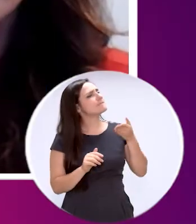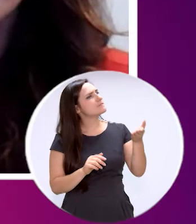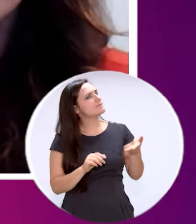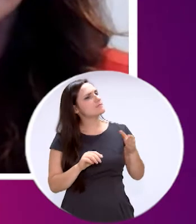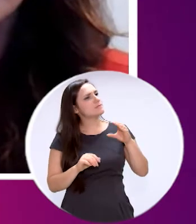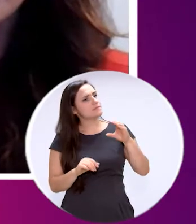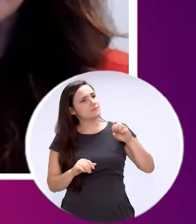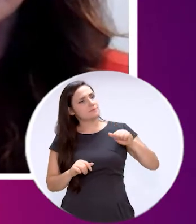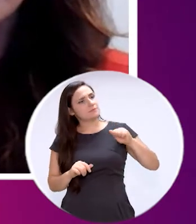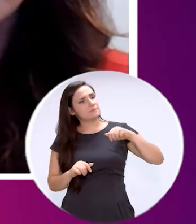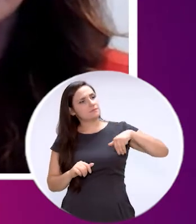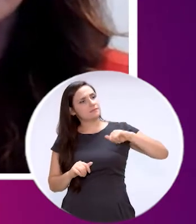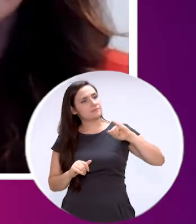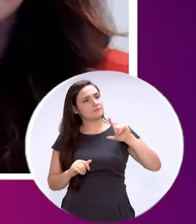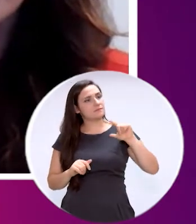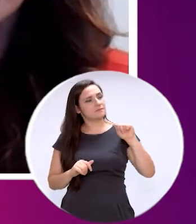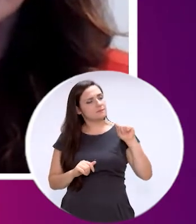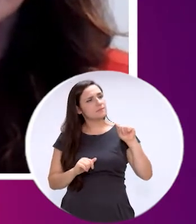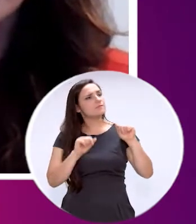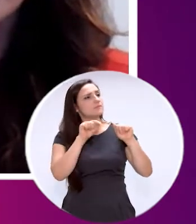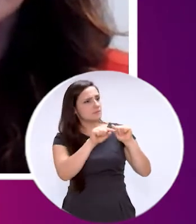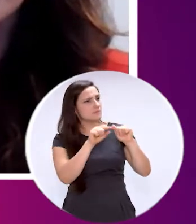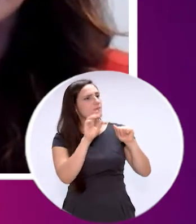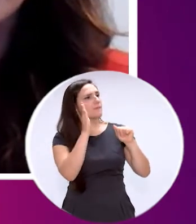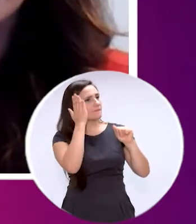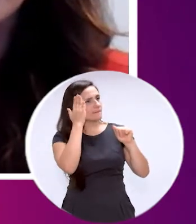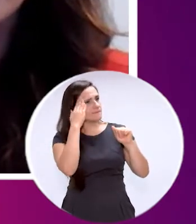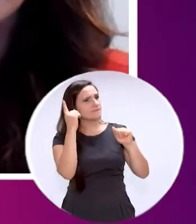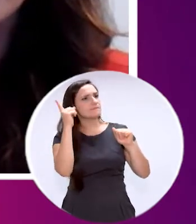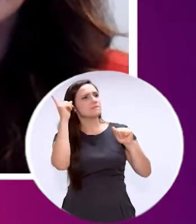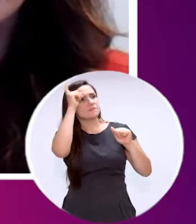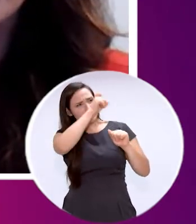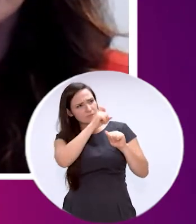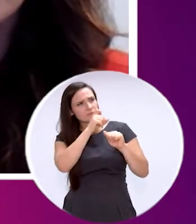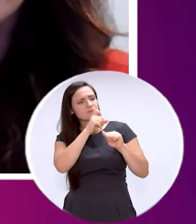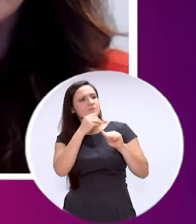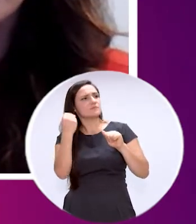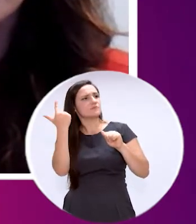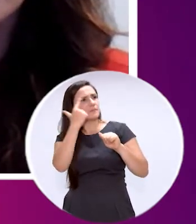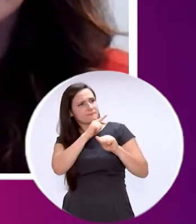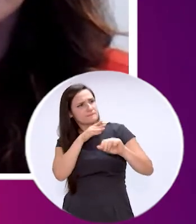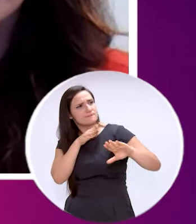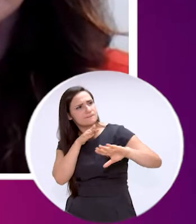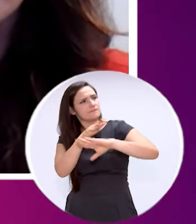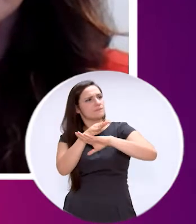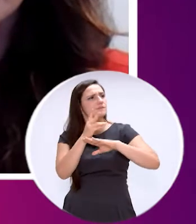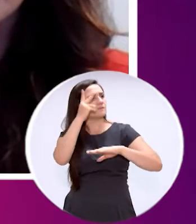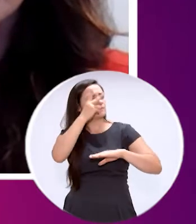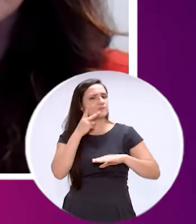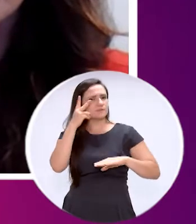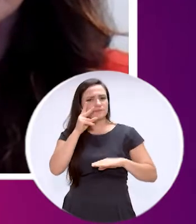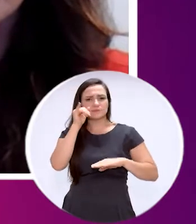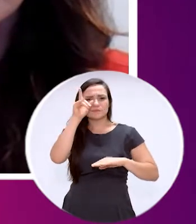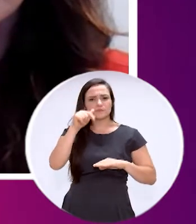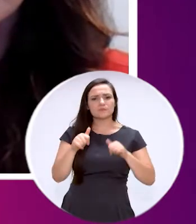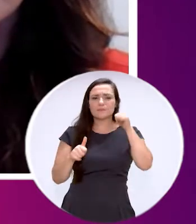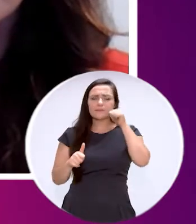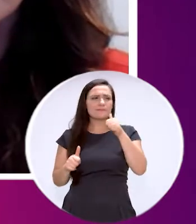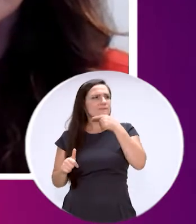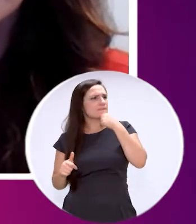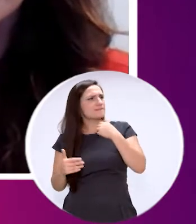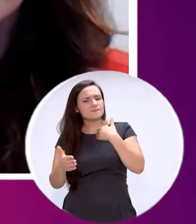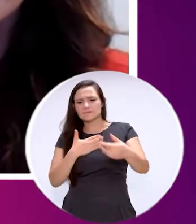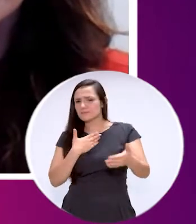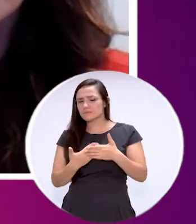Camila, a gente sabe que a concorrência por um cargo público, um cargo político é acirrada, independentemente de ser mulher ou